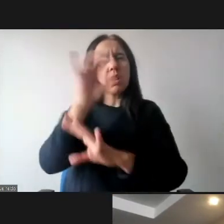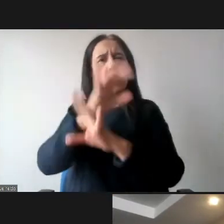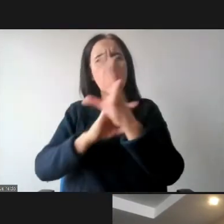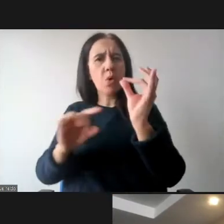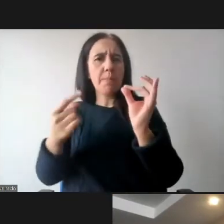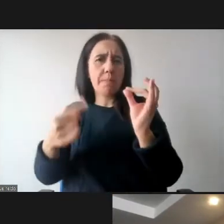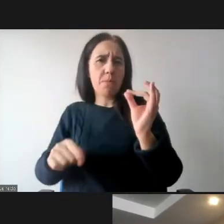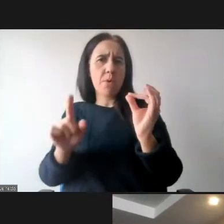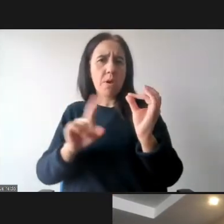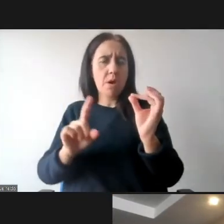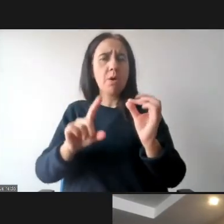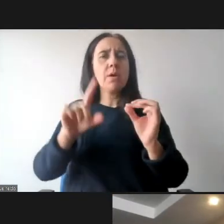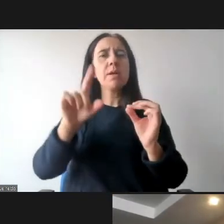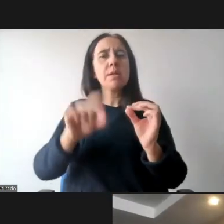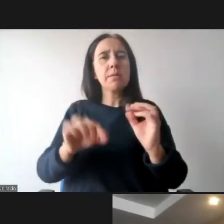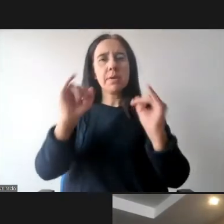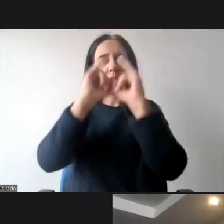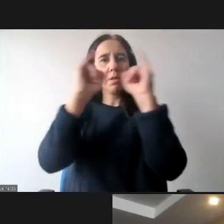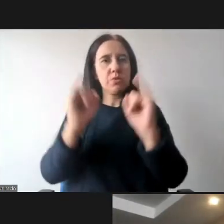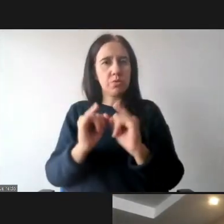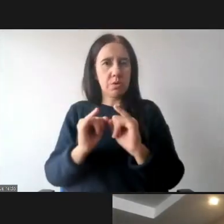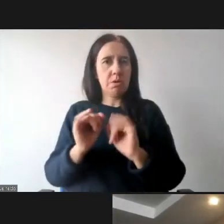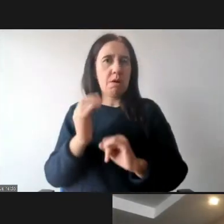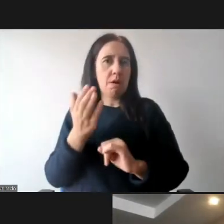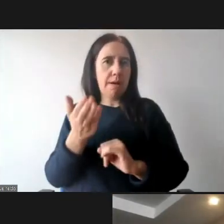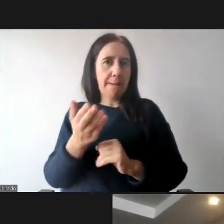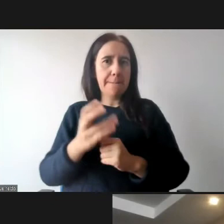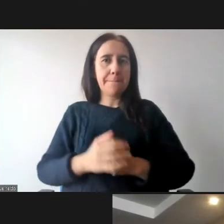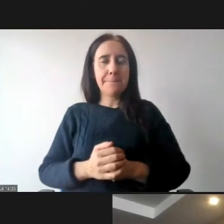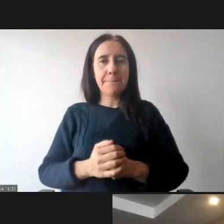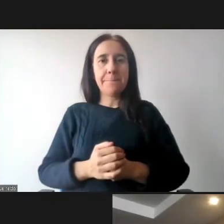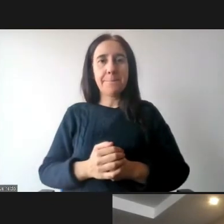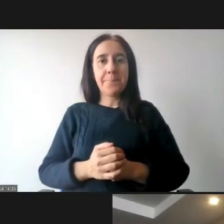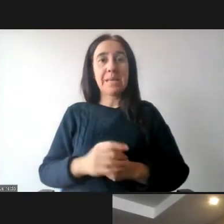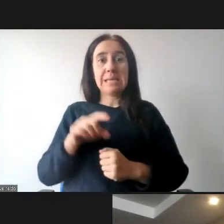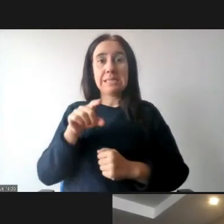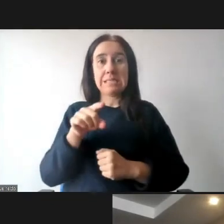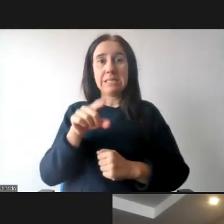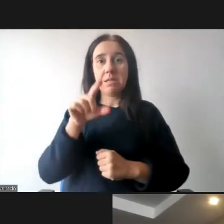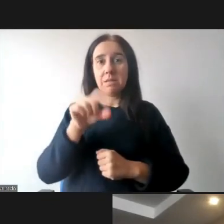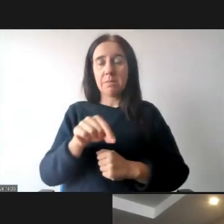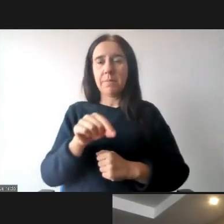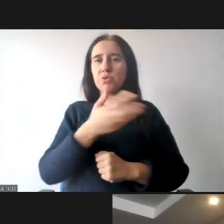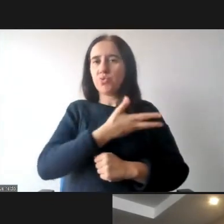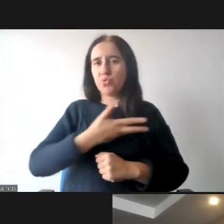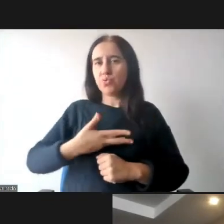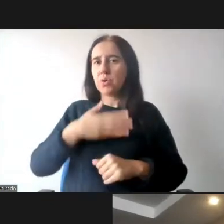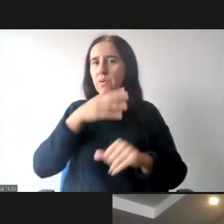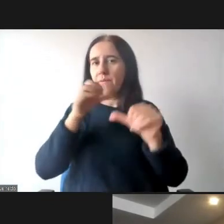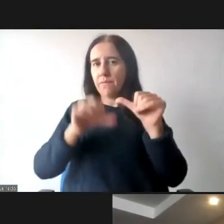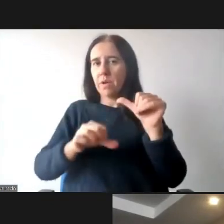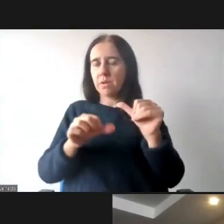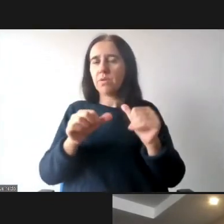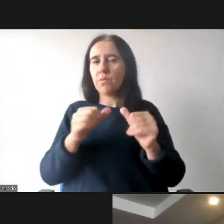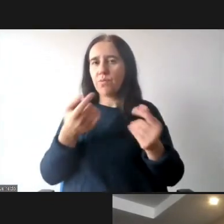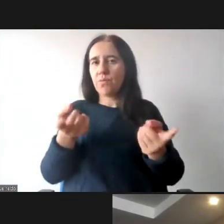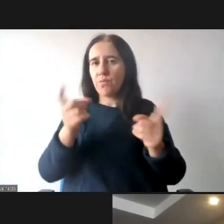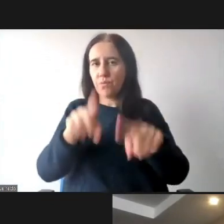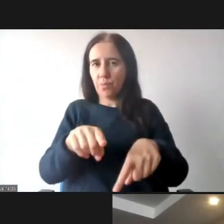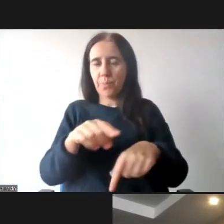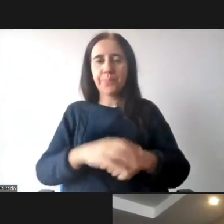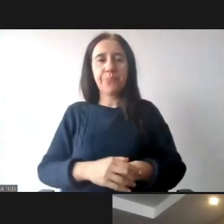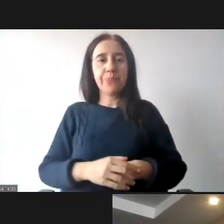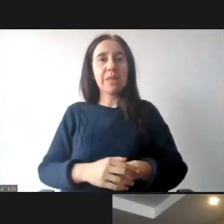no plano internacional. E a isto também já voltarei. Na verdade, e antes mesmo de se